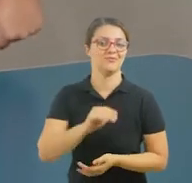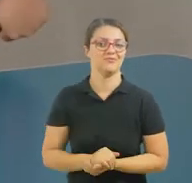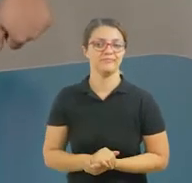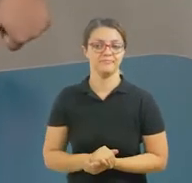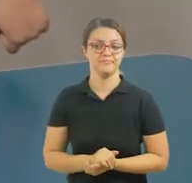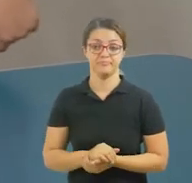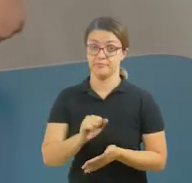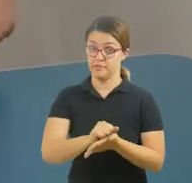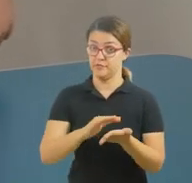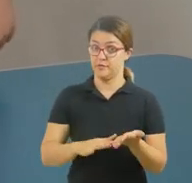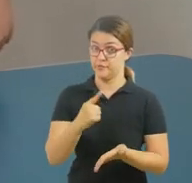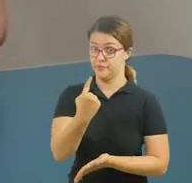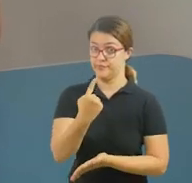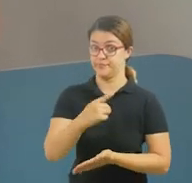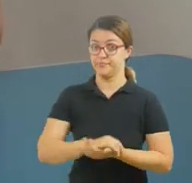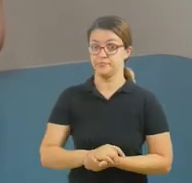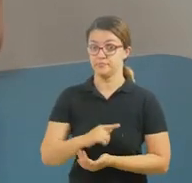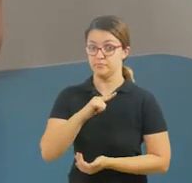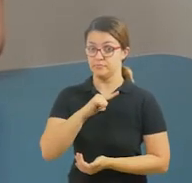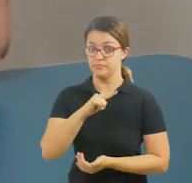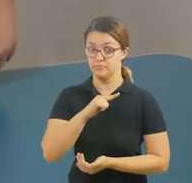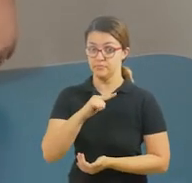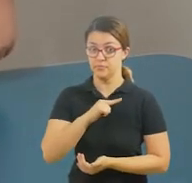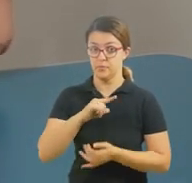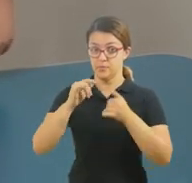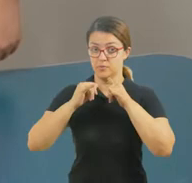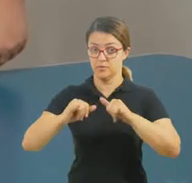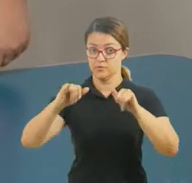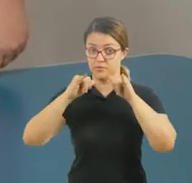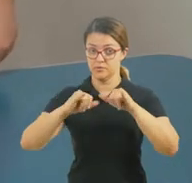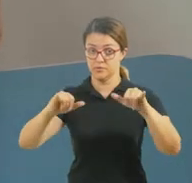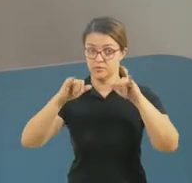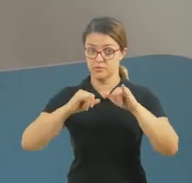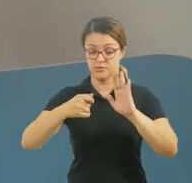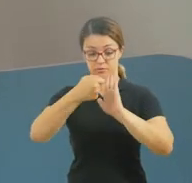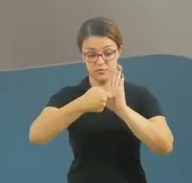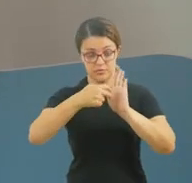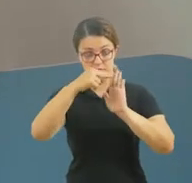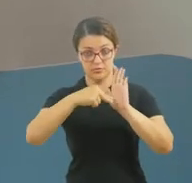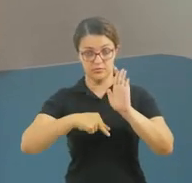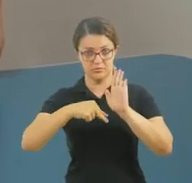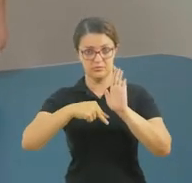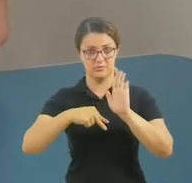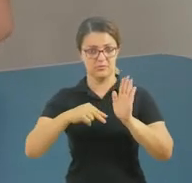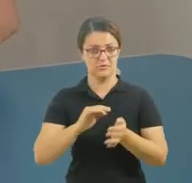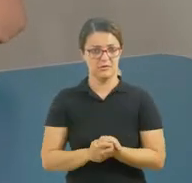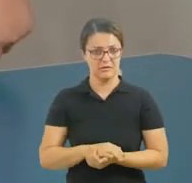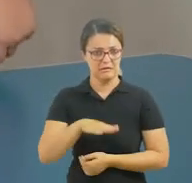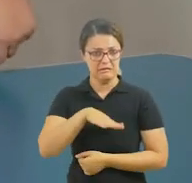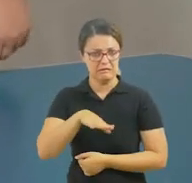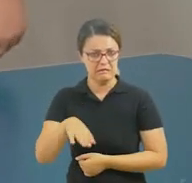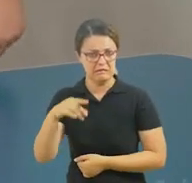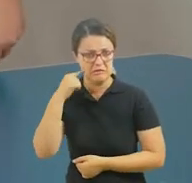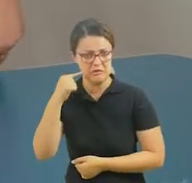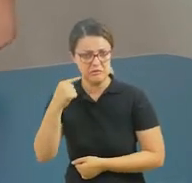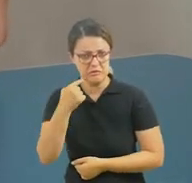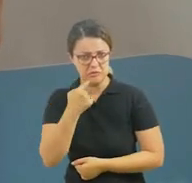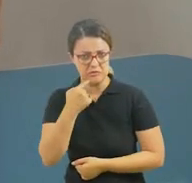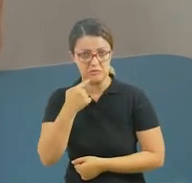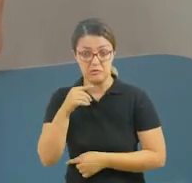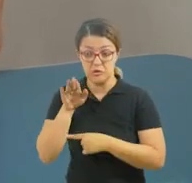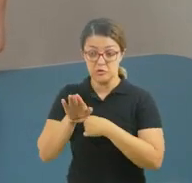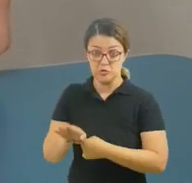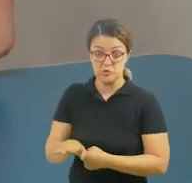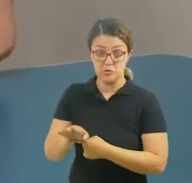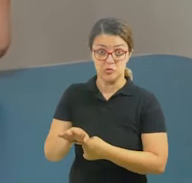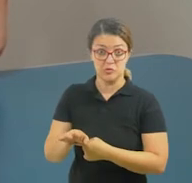Na atividade 1, temos uma notícia, o qual vocês vão ler. Crianças surdas recebem ajuda de cães-guias na